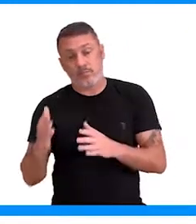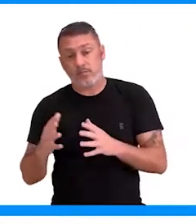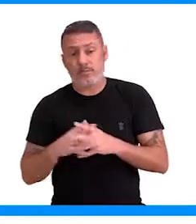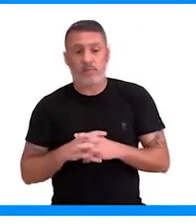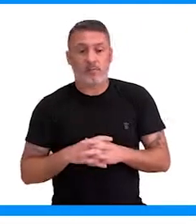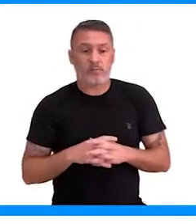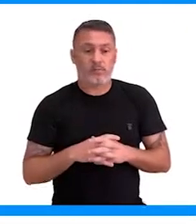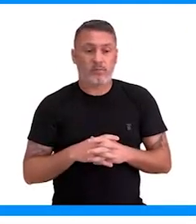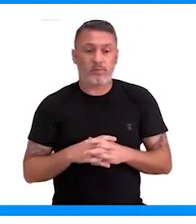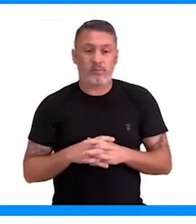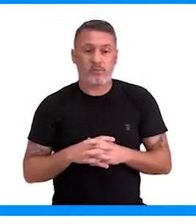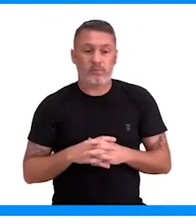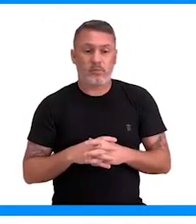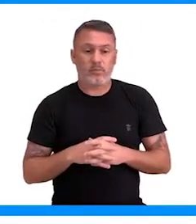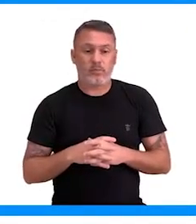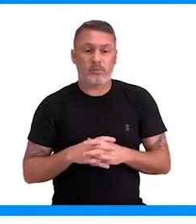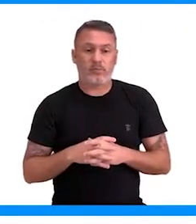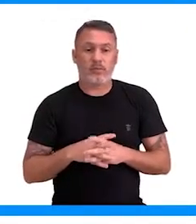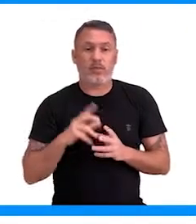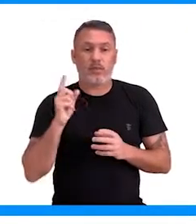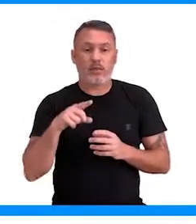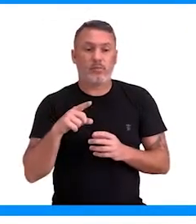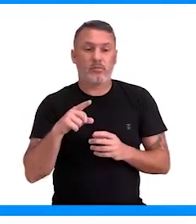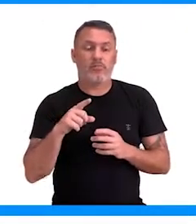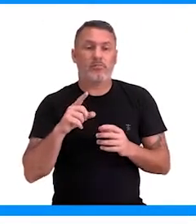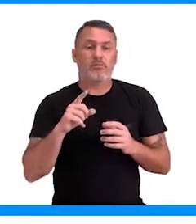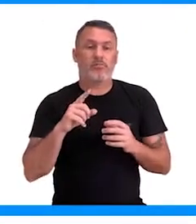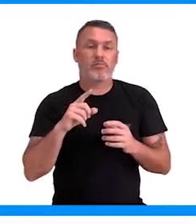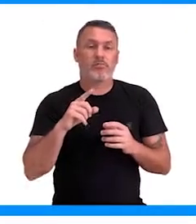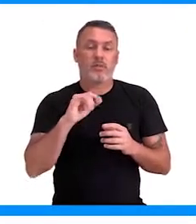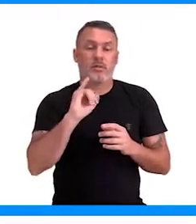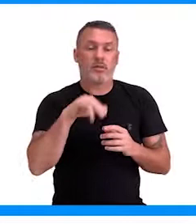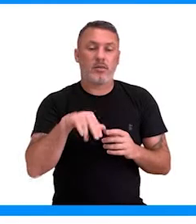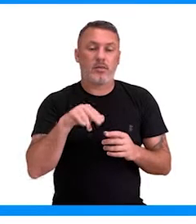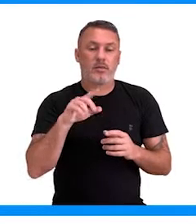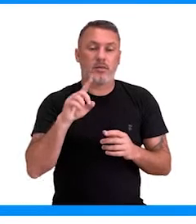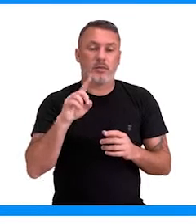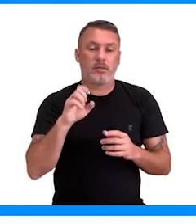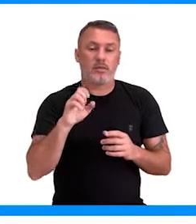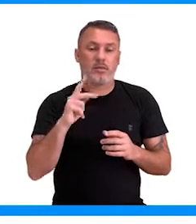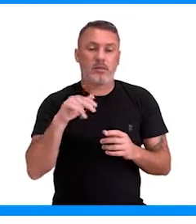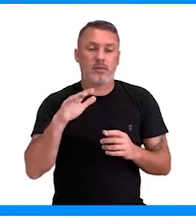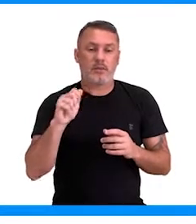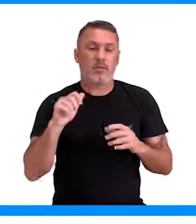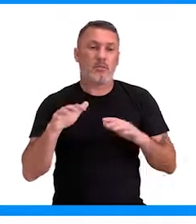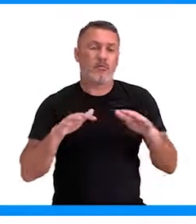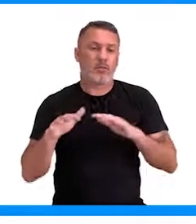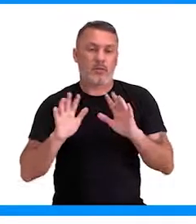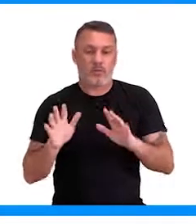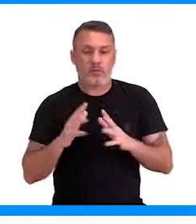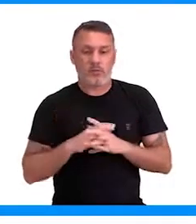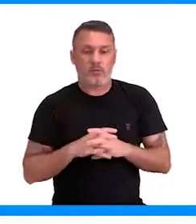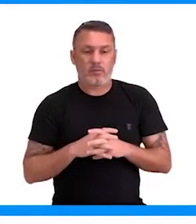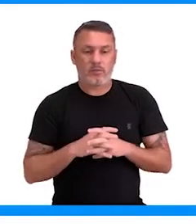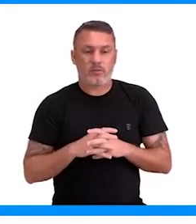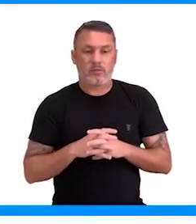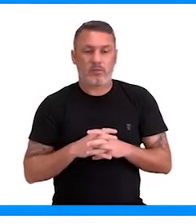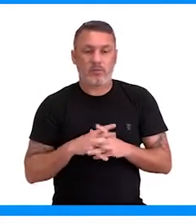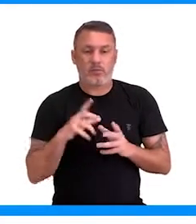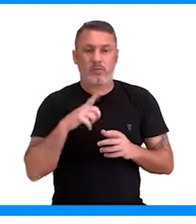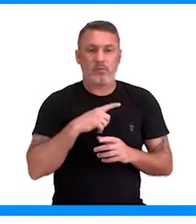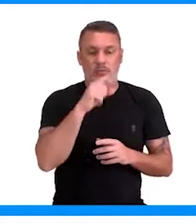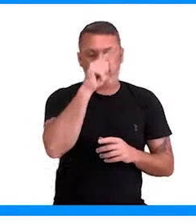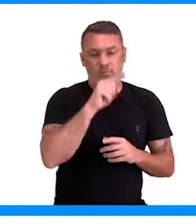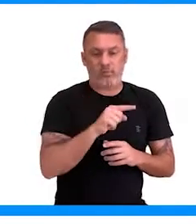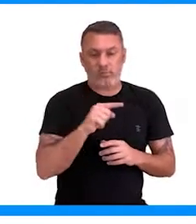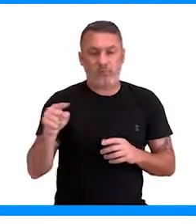Outra coisa é a independência dos movimentos. Se você vai ter nos lançamentos oblíquos